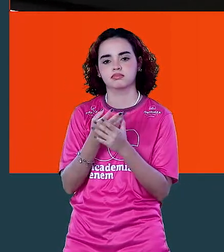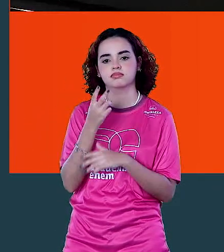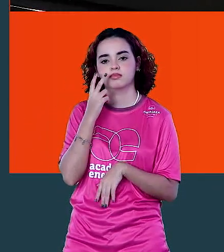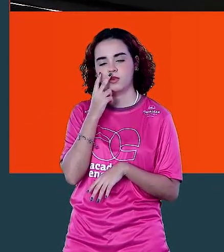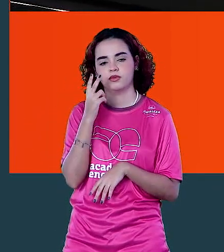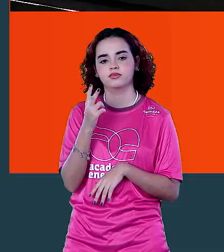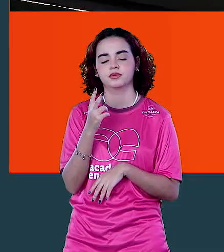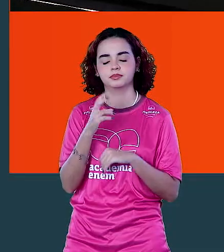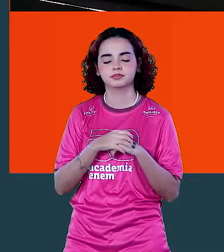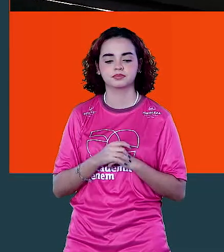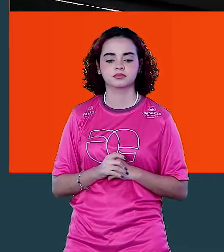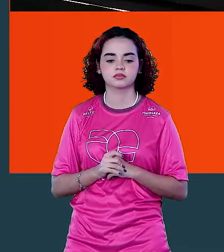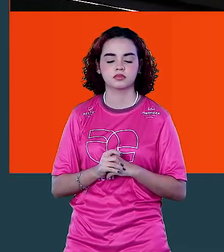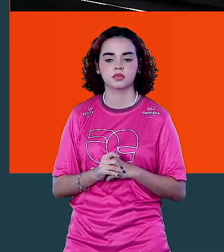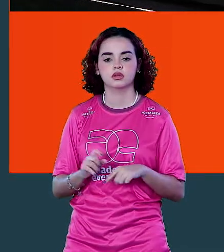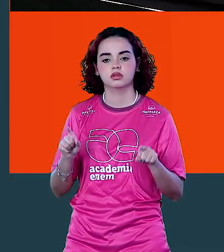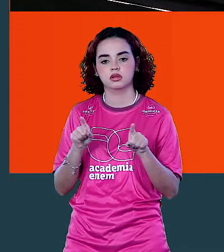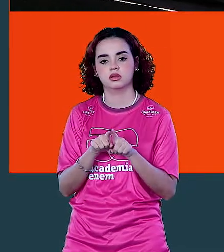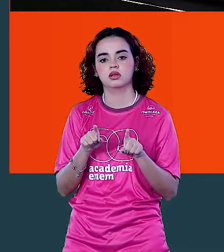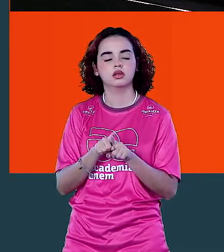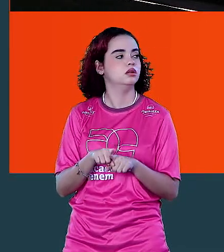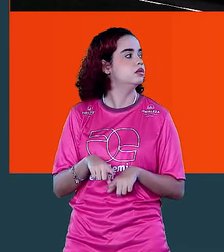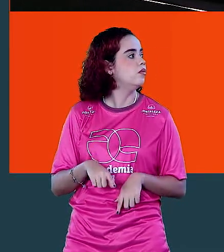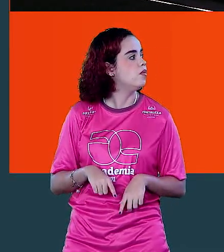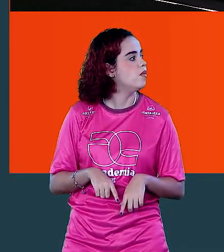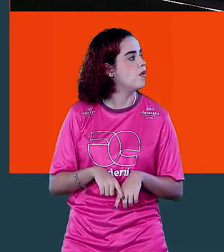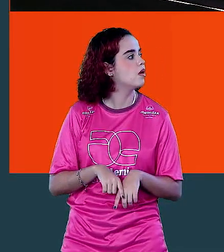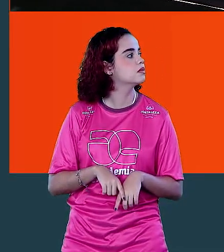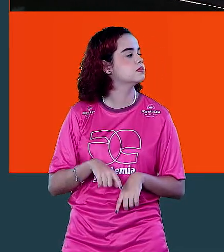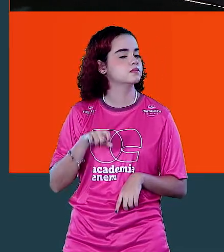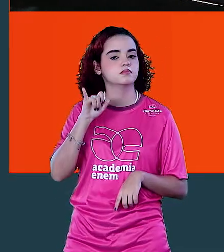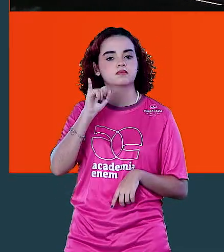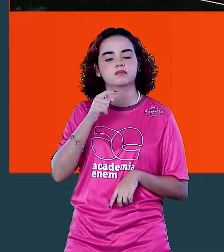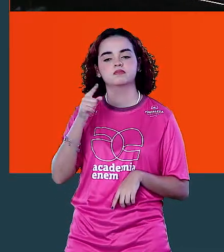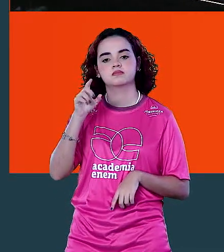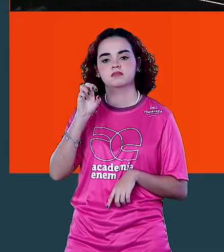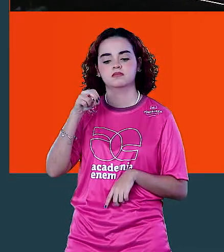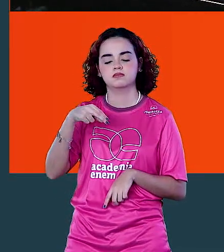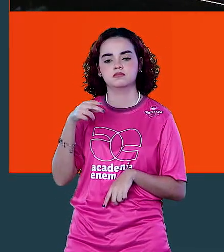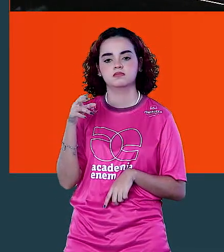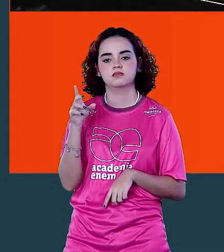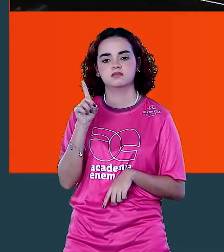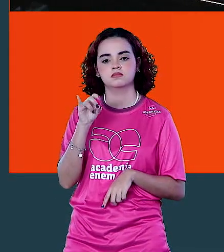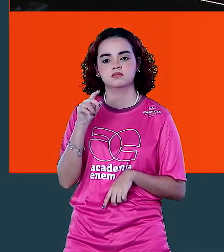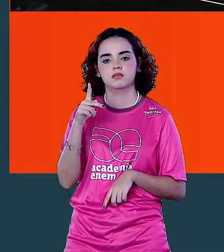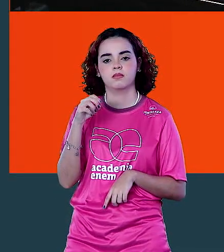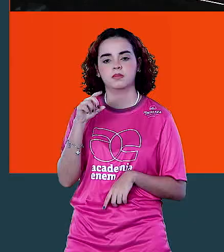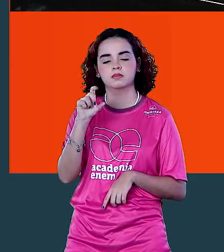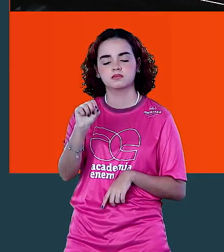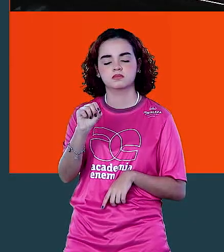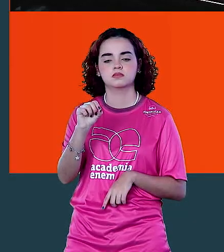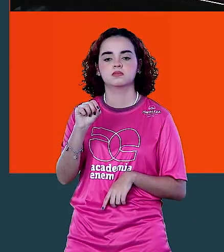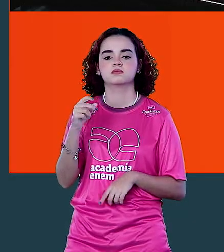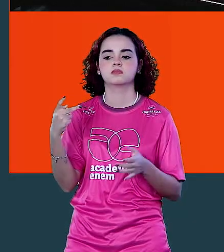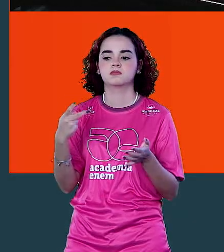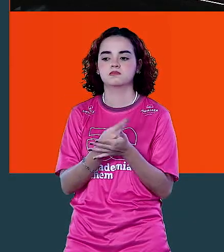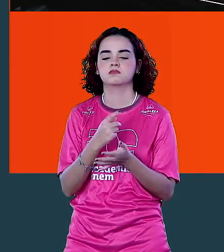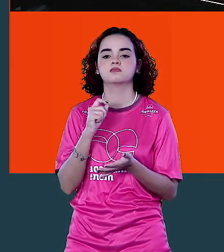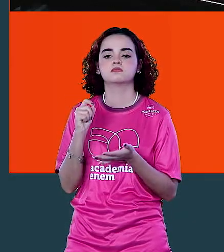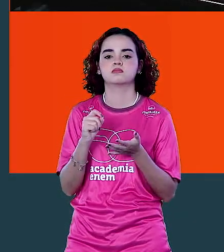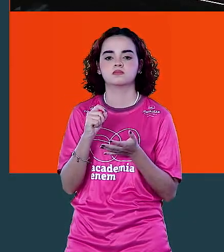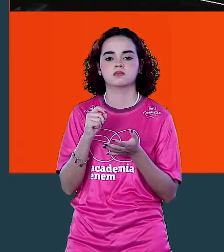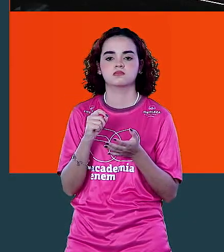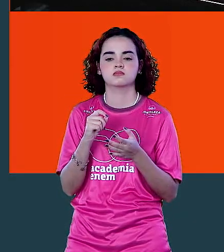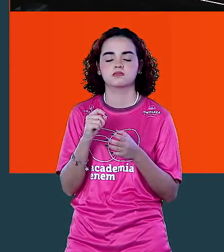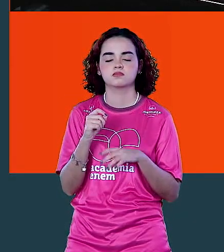E a mais forte, que é a íon dipolo. Todas essas três acontecem com moléculas que são o quê?